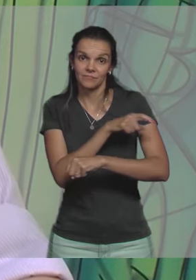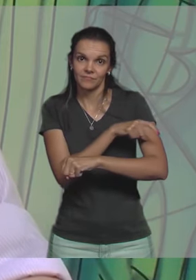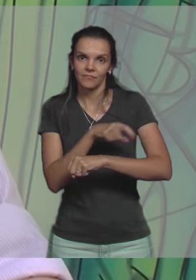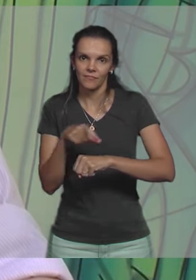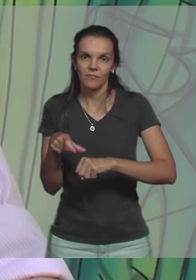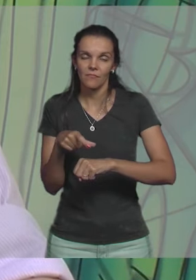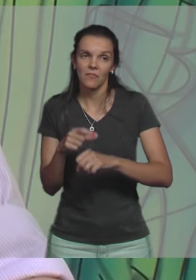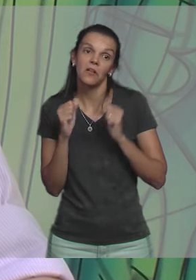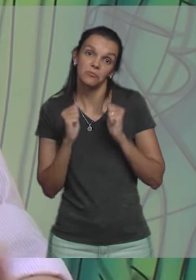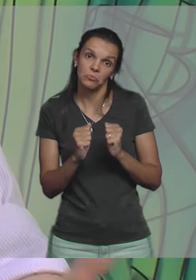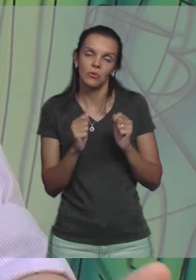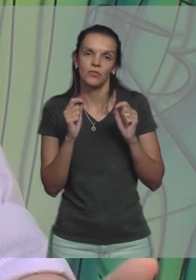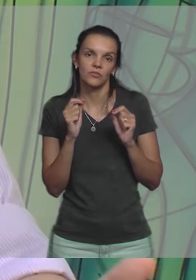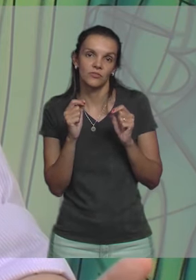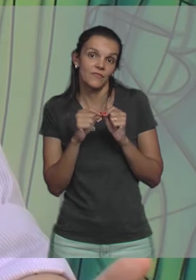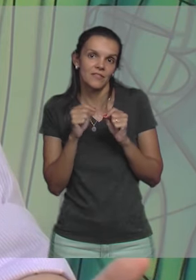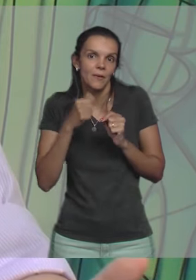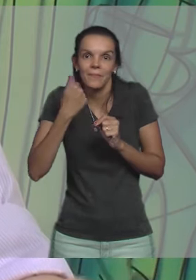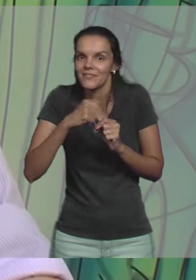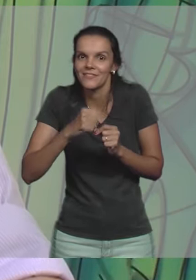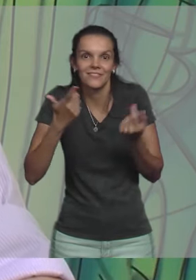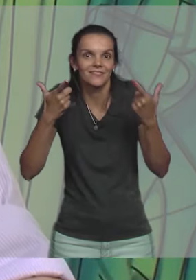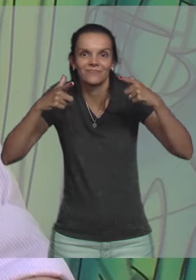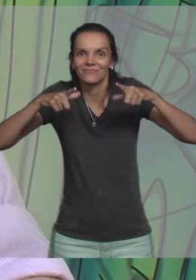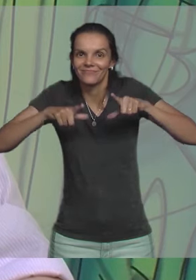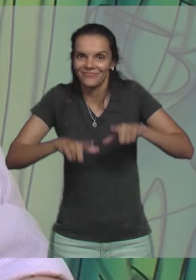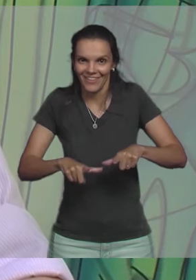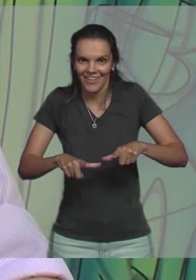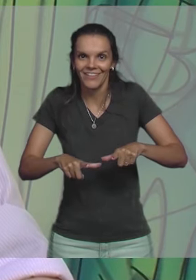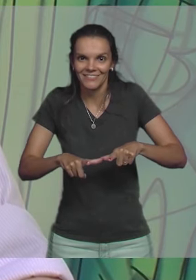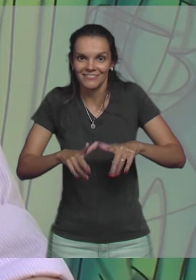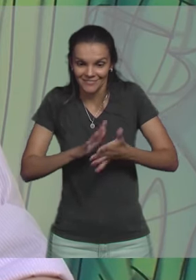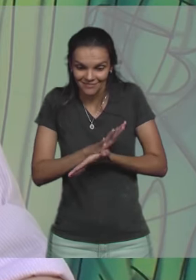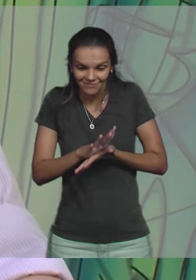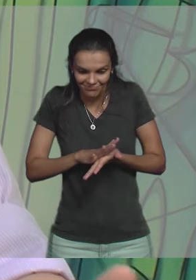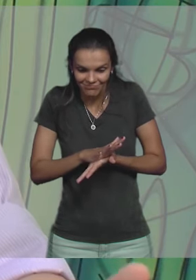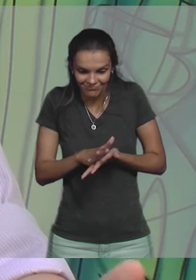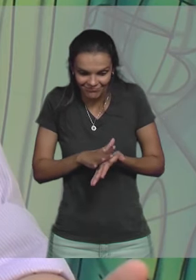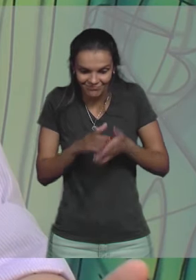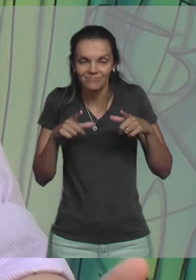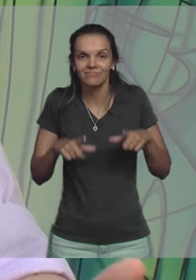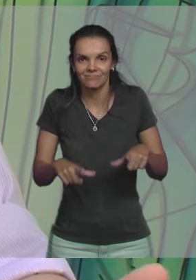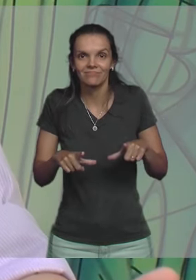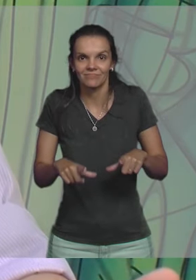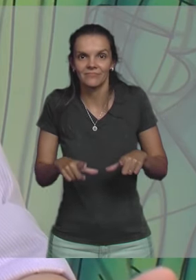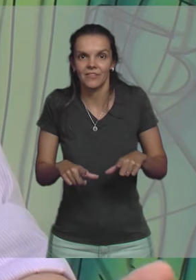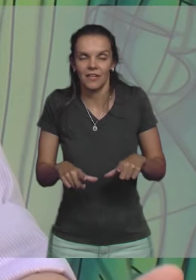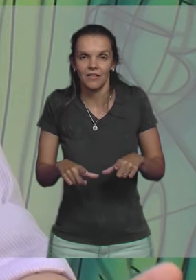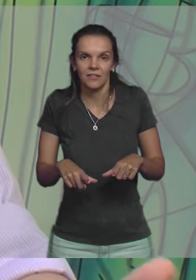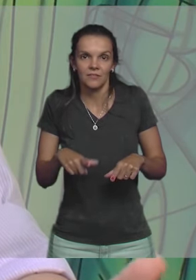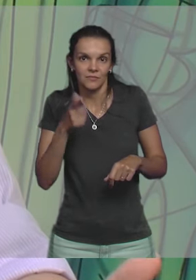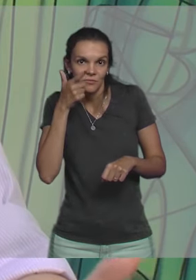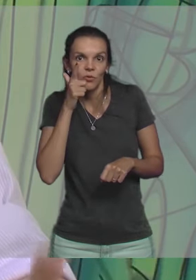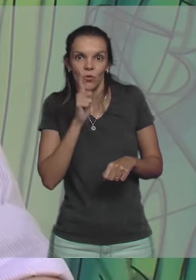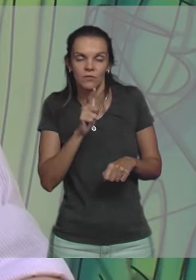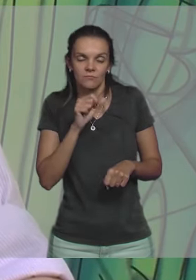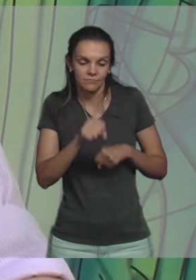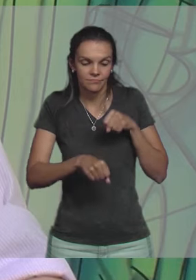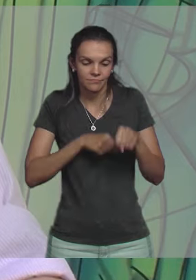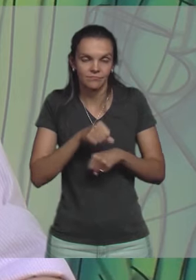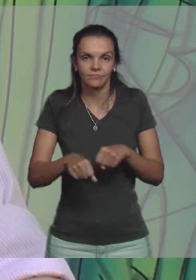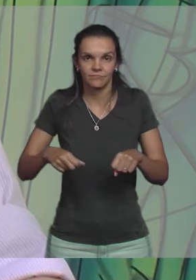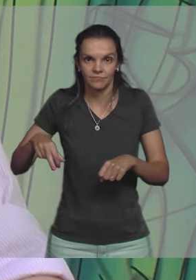gente só pode fazer isso onde tem o espaço, onde tem, digamos assim, condições topográficas adequadas para que uma bicicleta possa